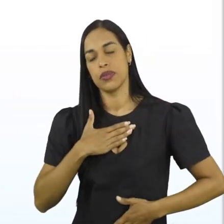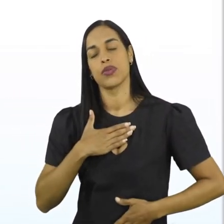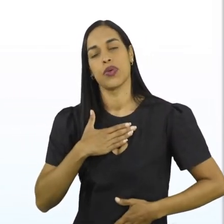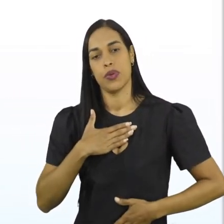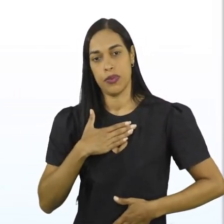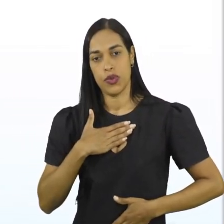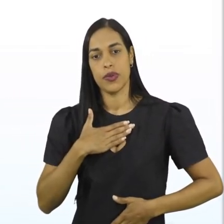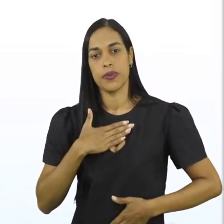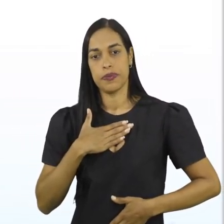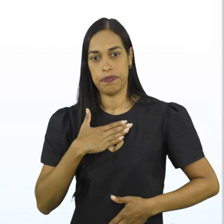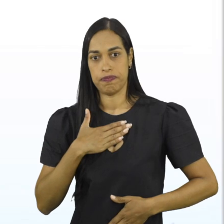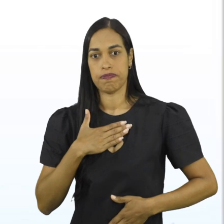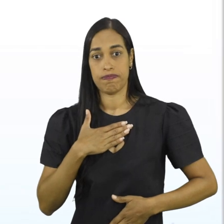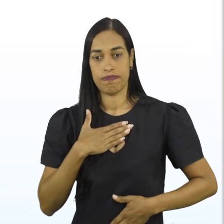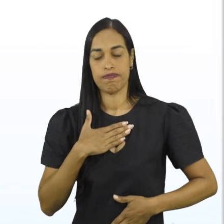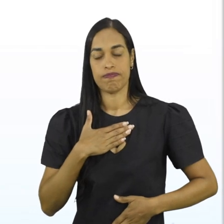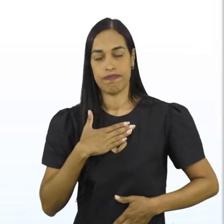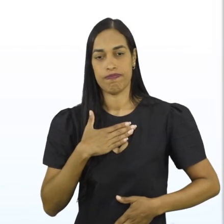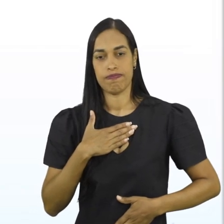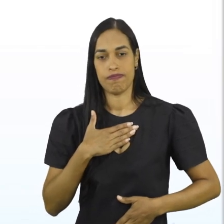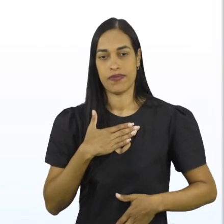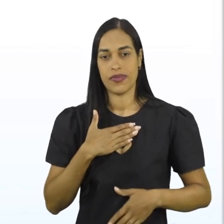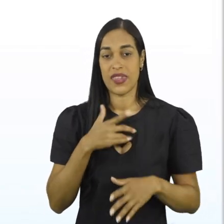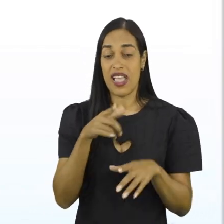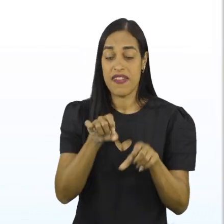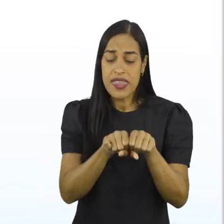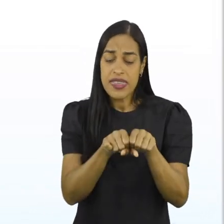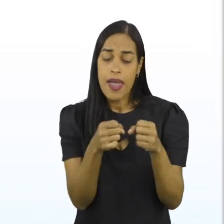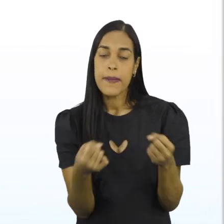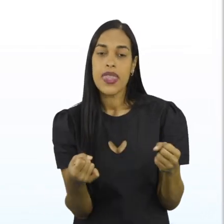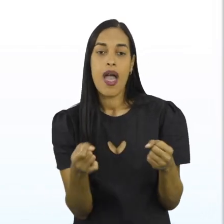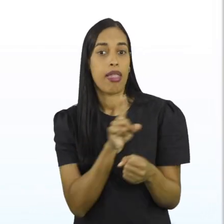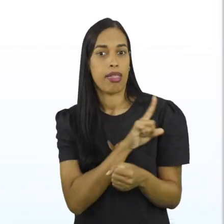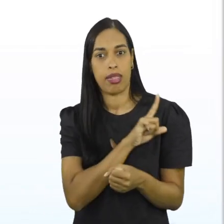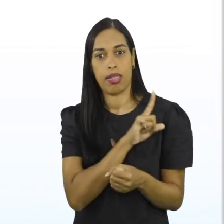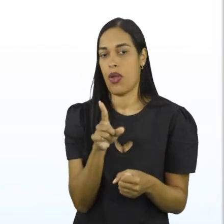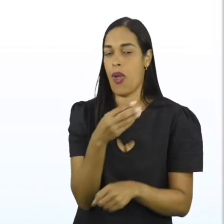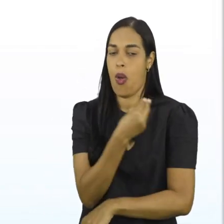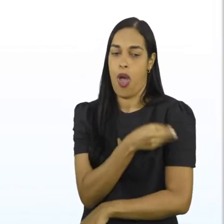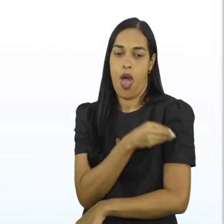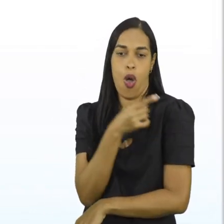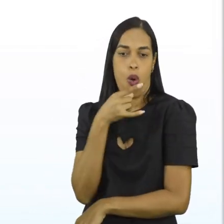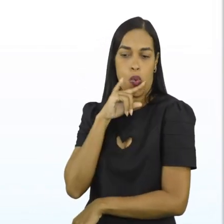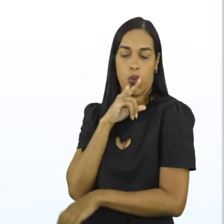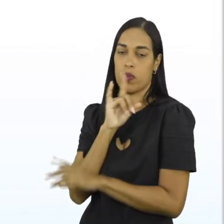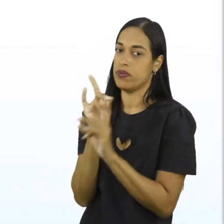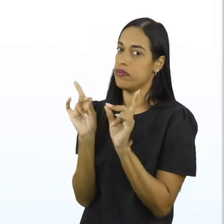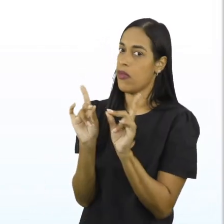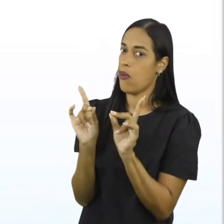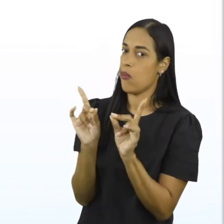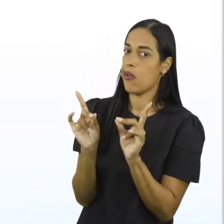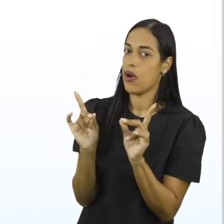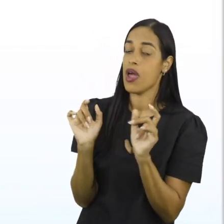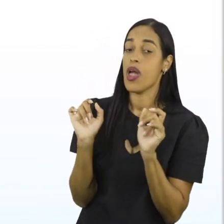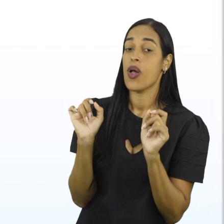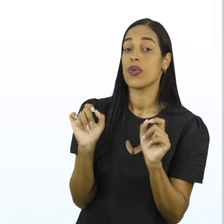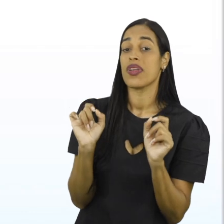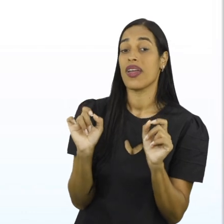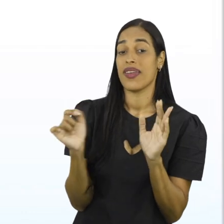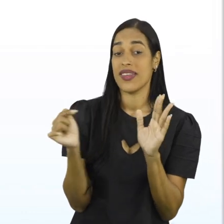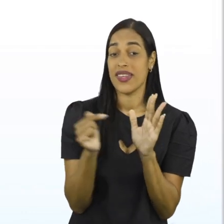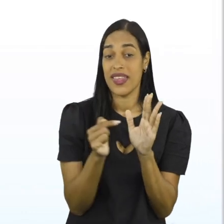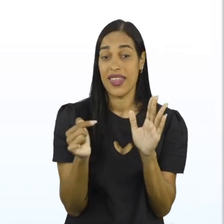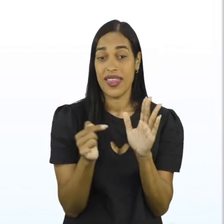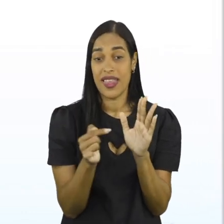Sendo que a substância tóxica que ele vai quebrar não é o álcool. Aqui, ele vai ser especializado